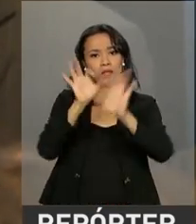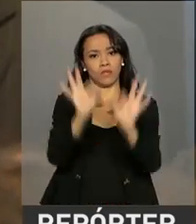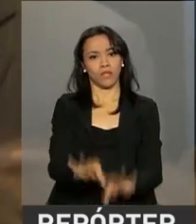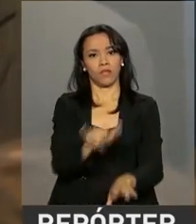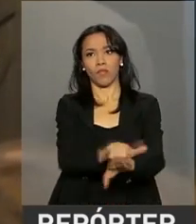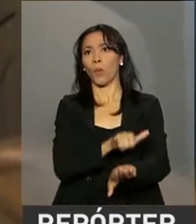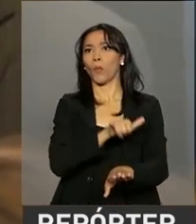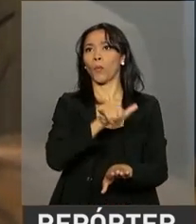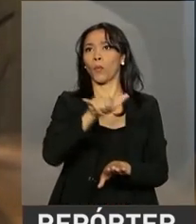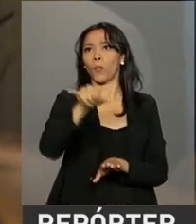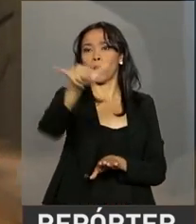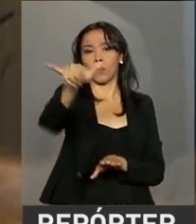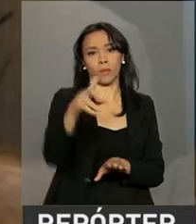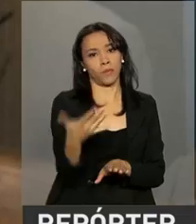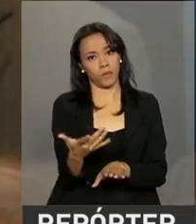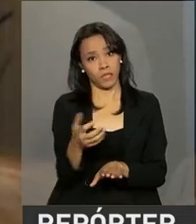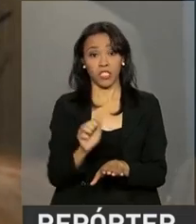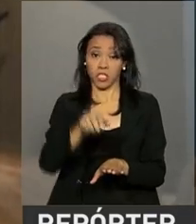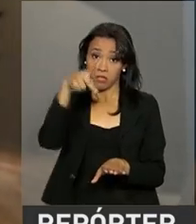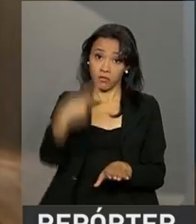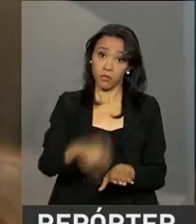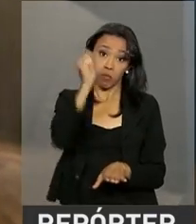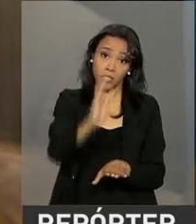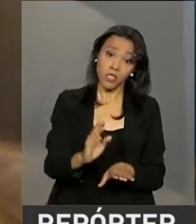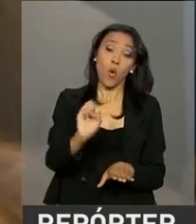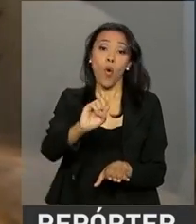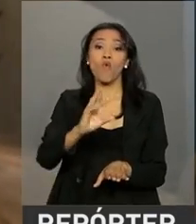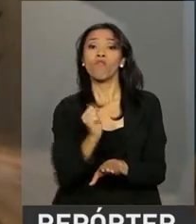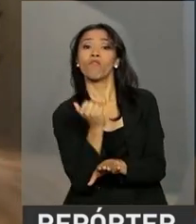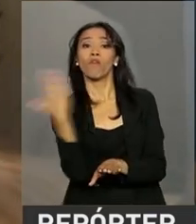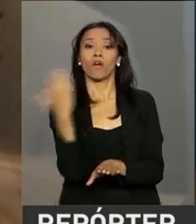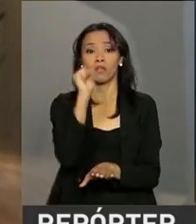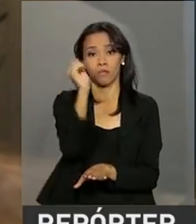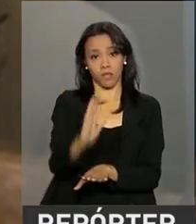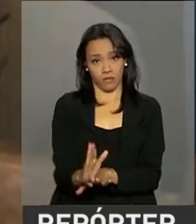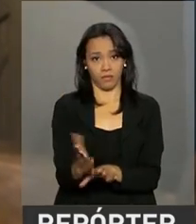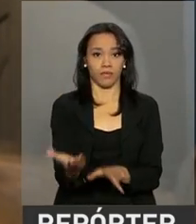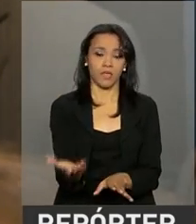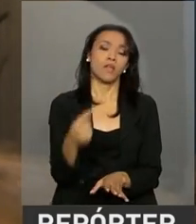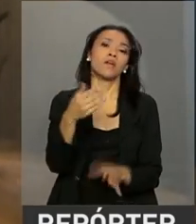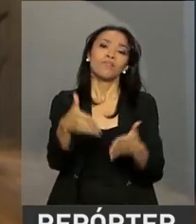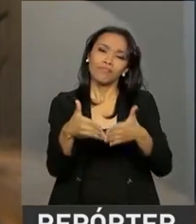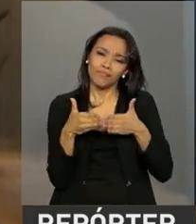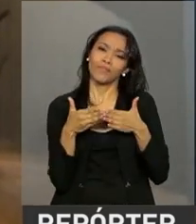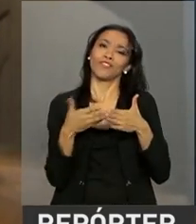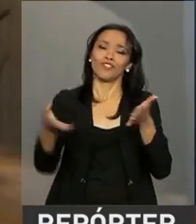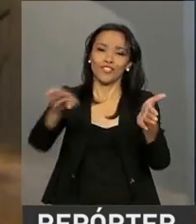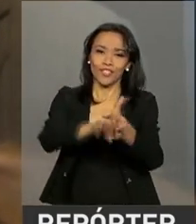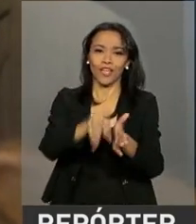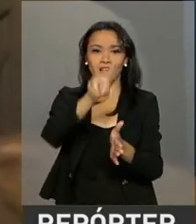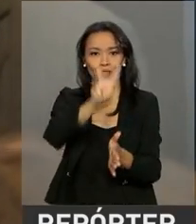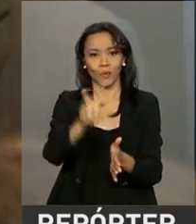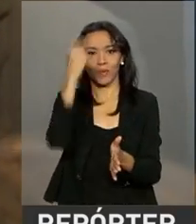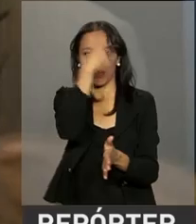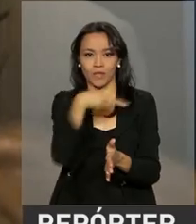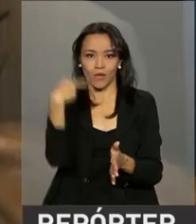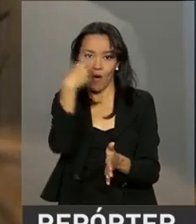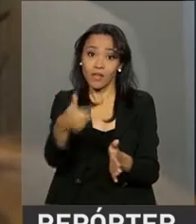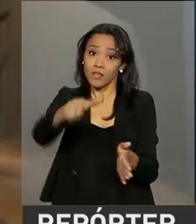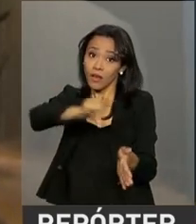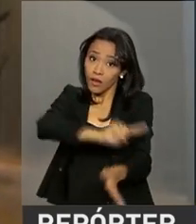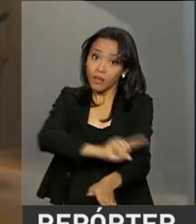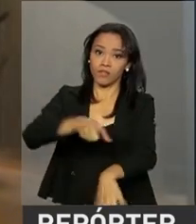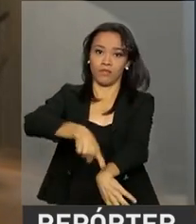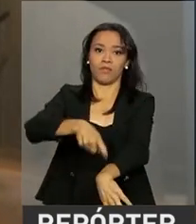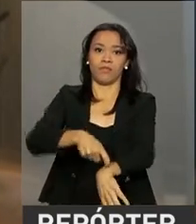voo doméstico, né, e também no voo internacional. Então a gente mantém essa orientação, chega em 2 horas antes, né, para que não haja nenhum tipo de problema e a